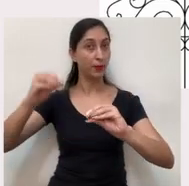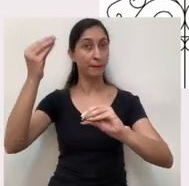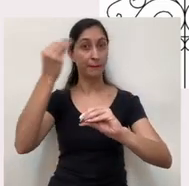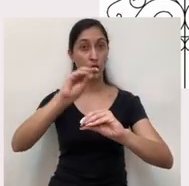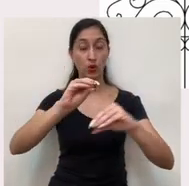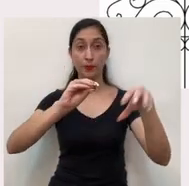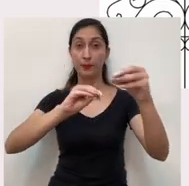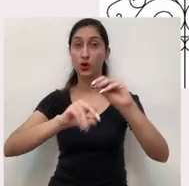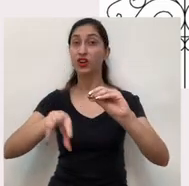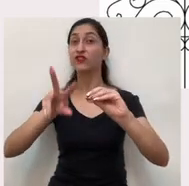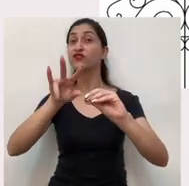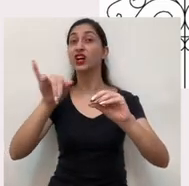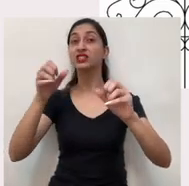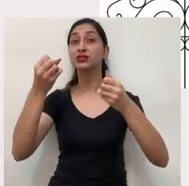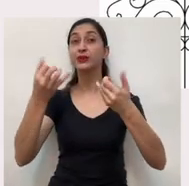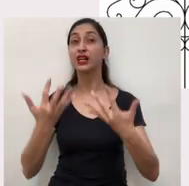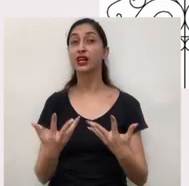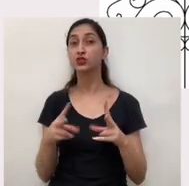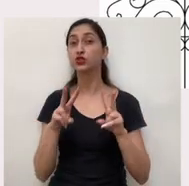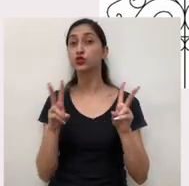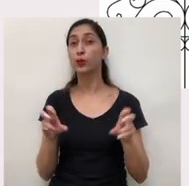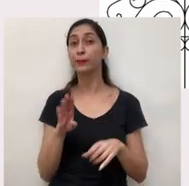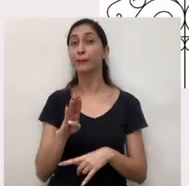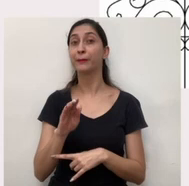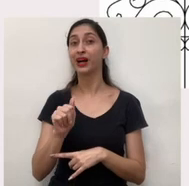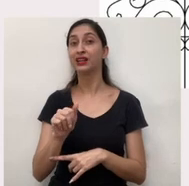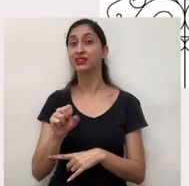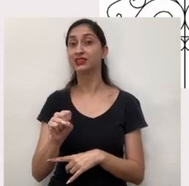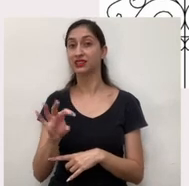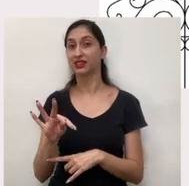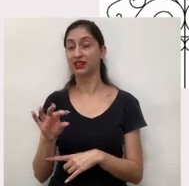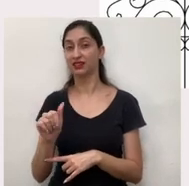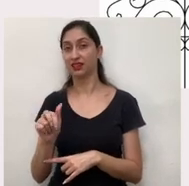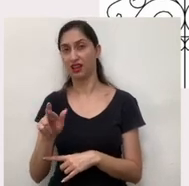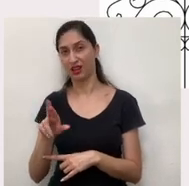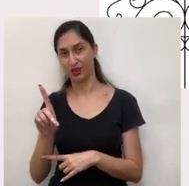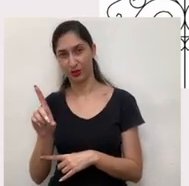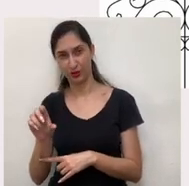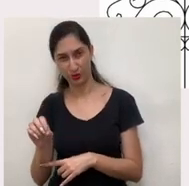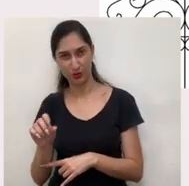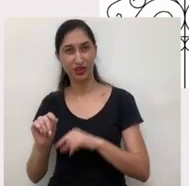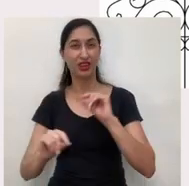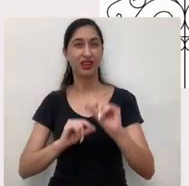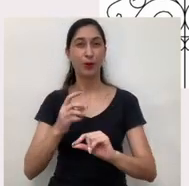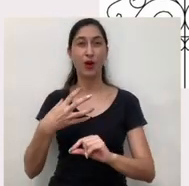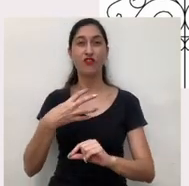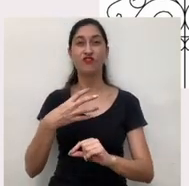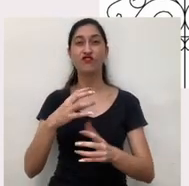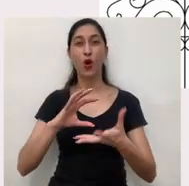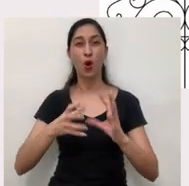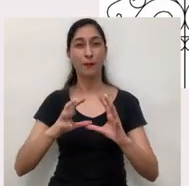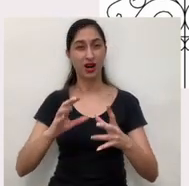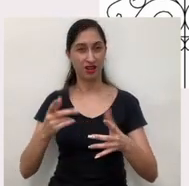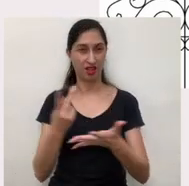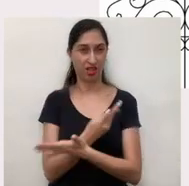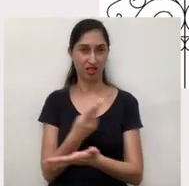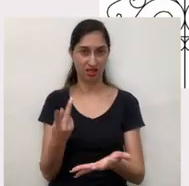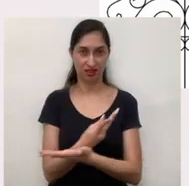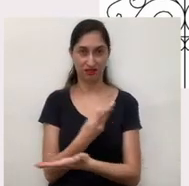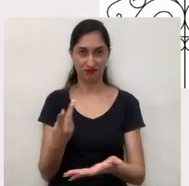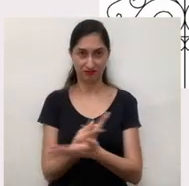de bastardia, ou de uma forma que deu errado na evolução, o sentido da